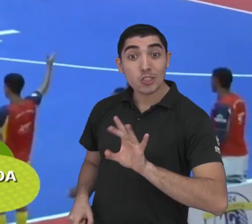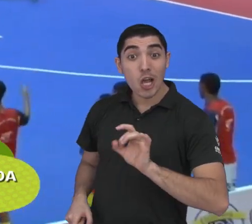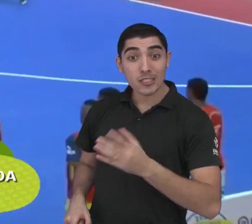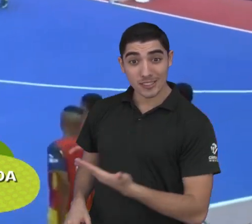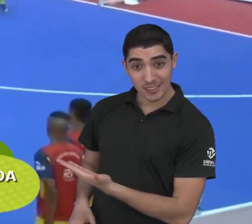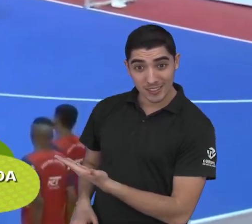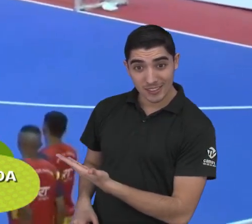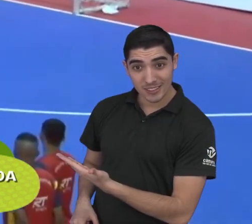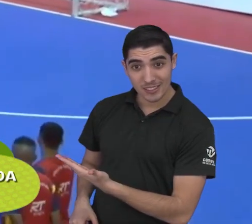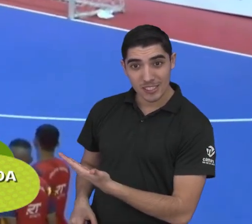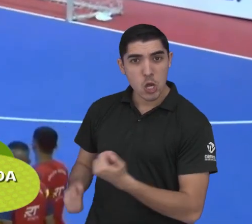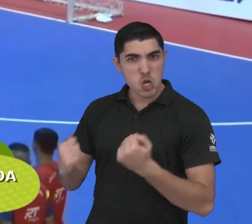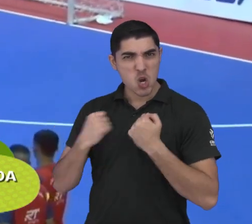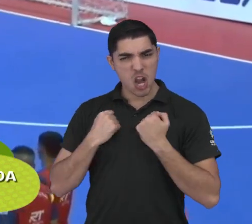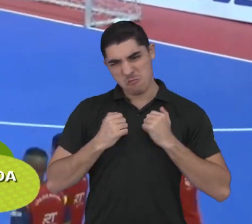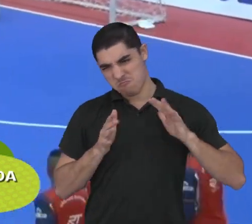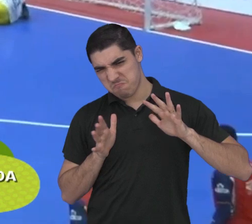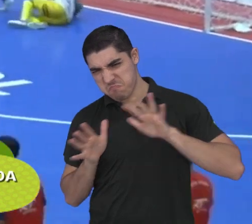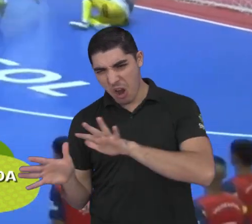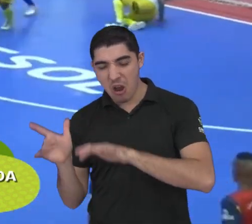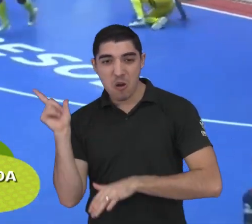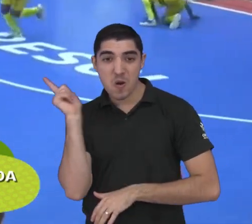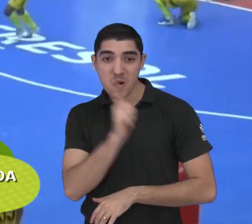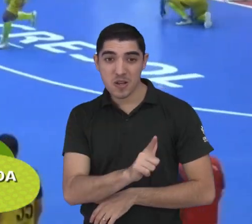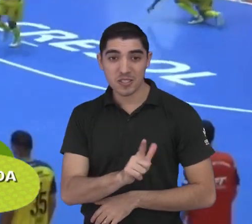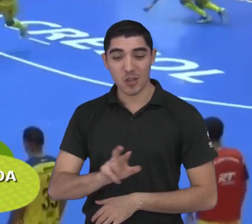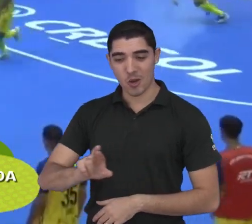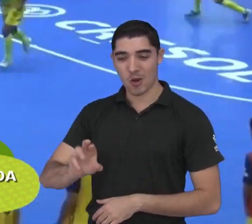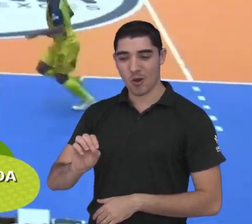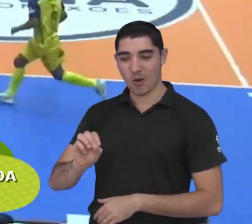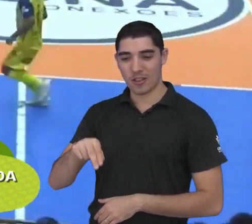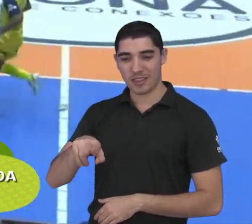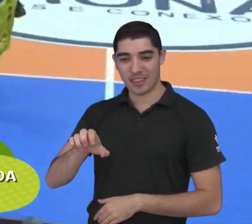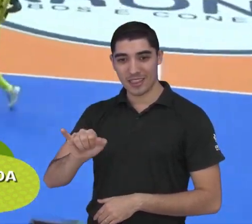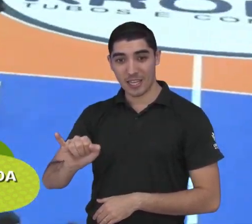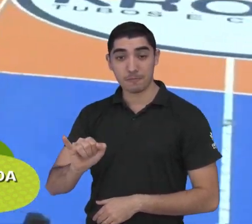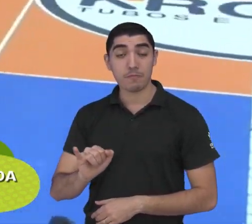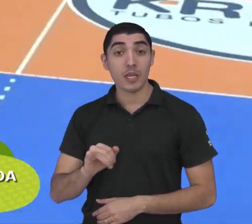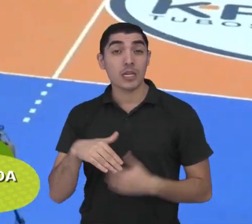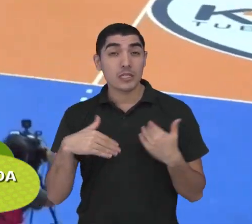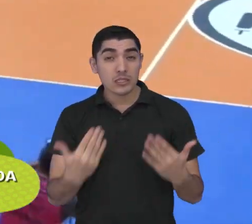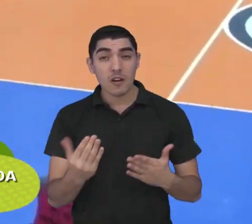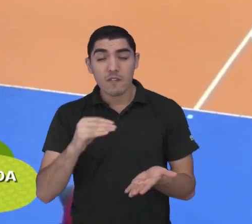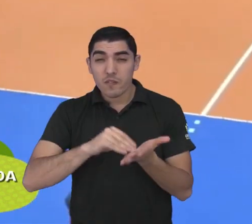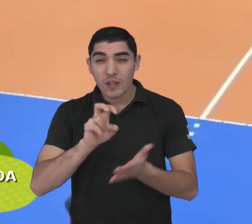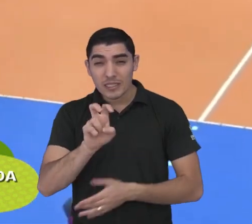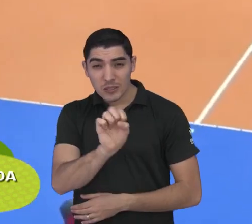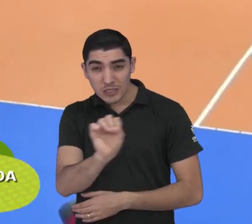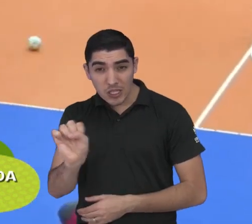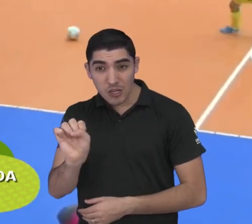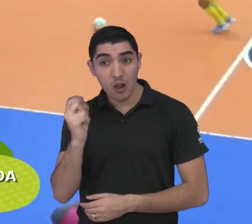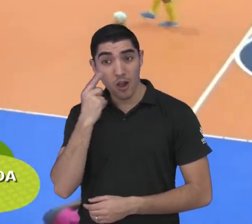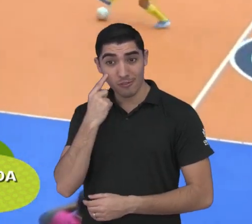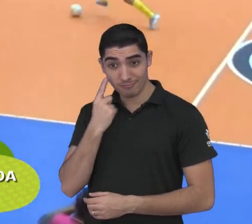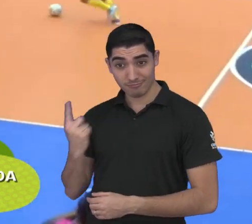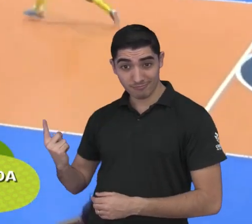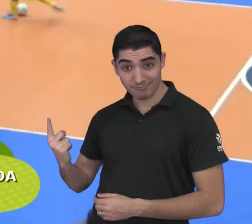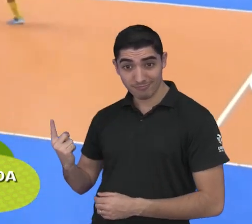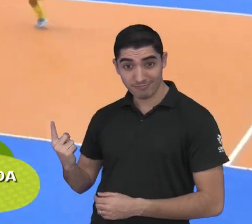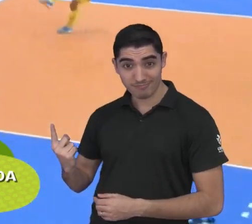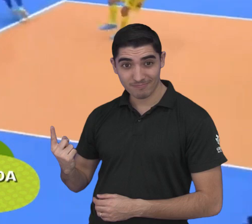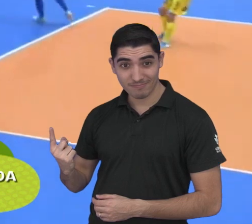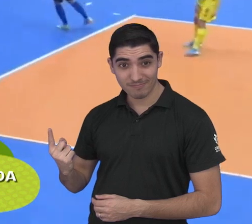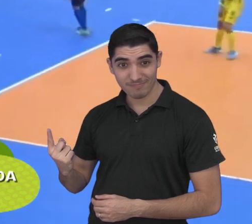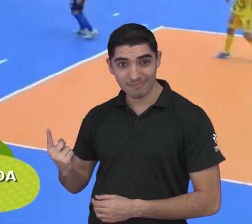mas Rony jogando como goleiro Linha fez essa defesaça aí. E restando 5 segundos, o goleiro Thiago ainda fez